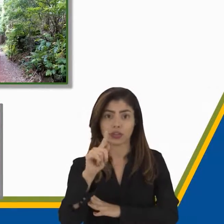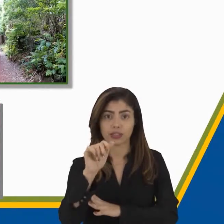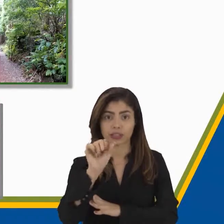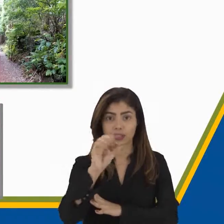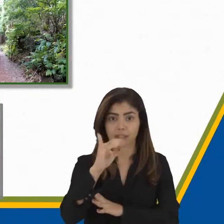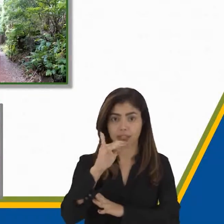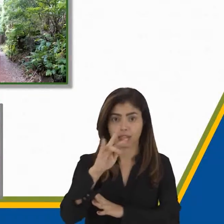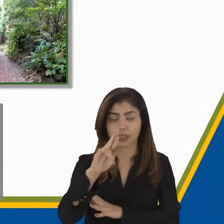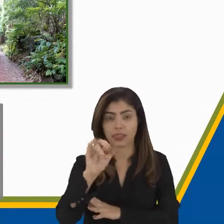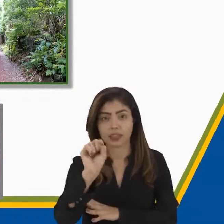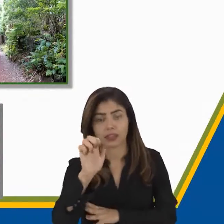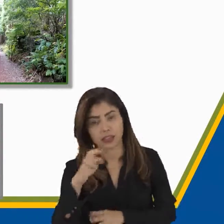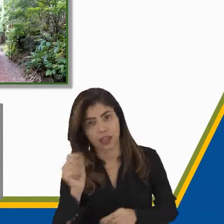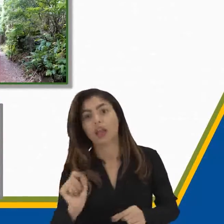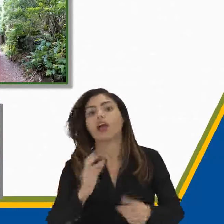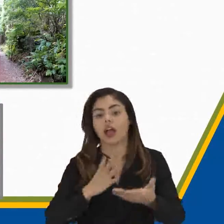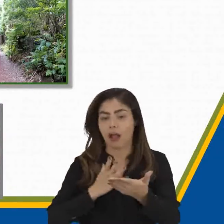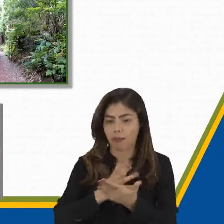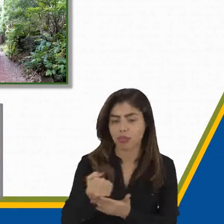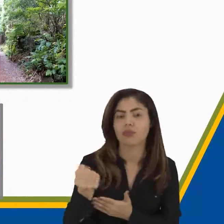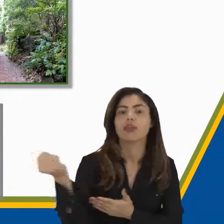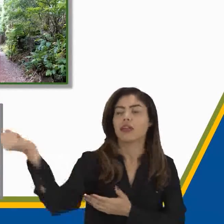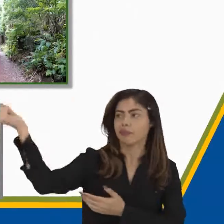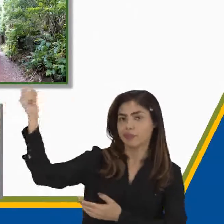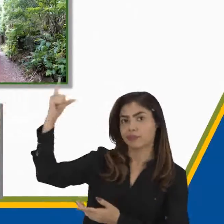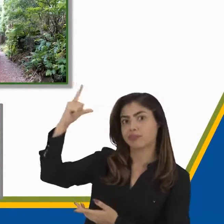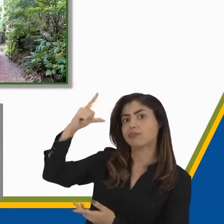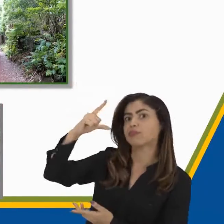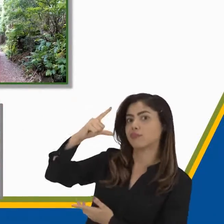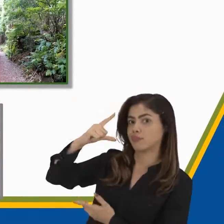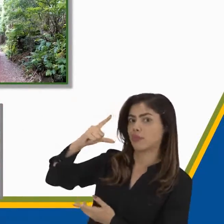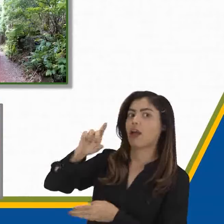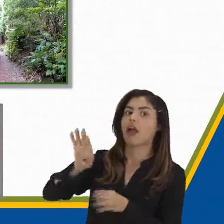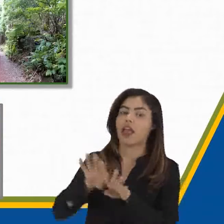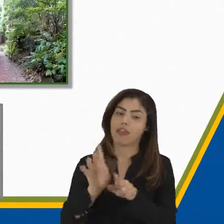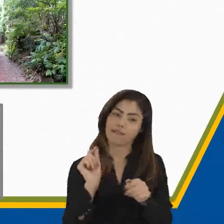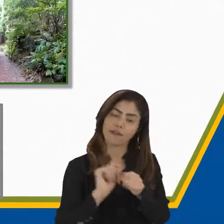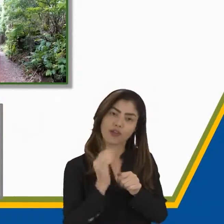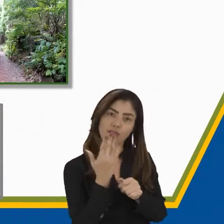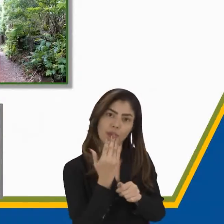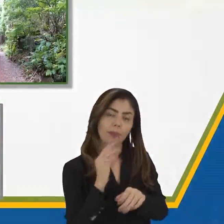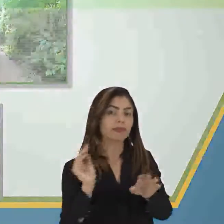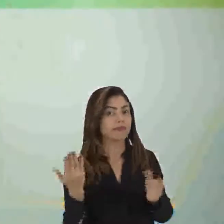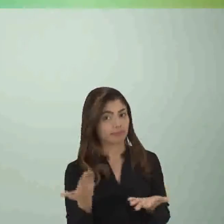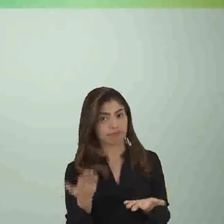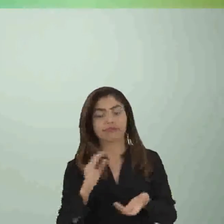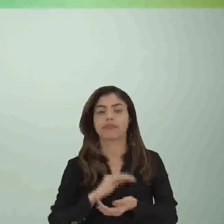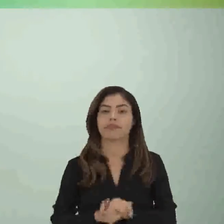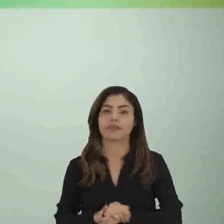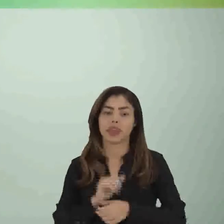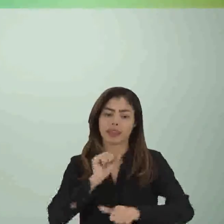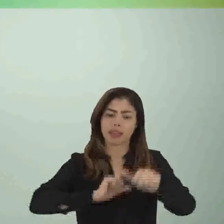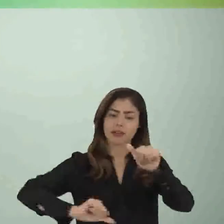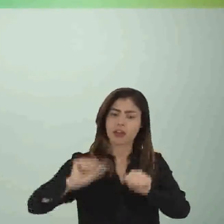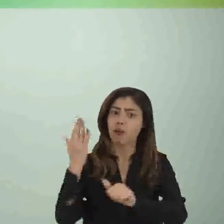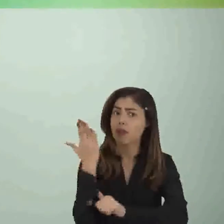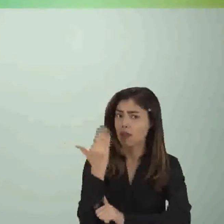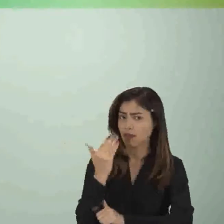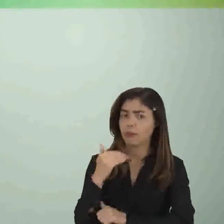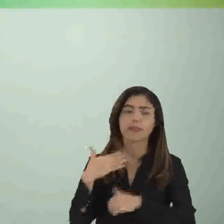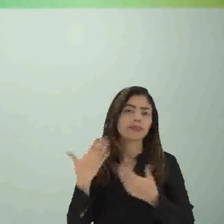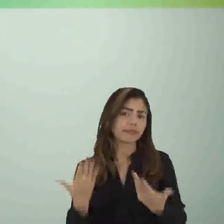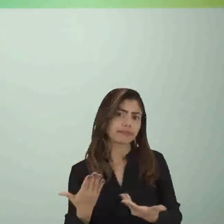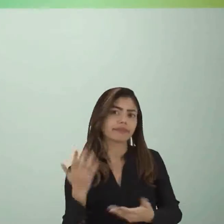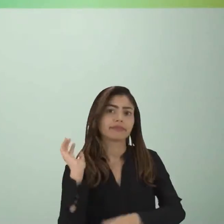ou seja, eles capturam a energia luminosa, né, essa radiação luminosa do Sol e transforma